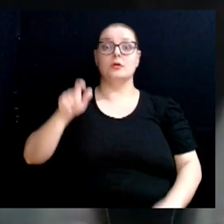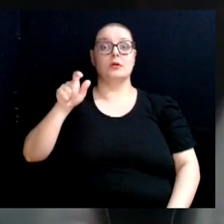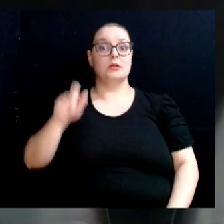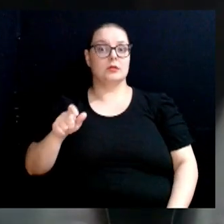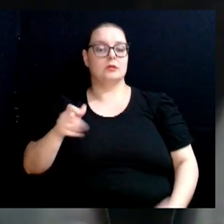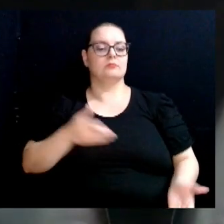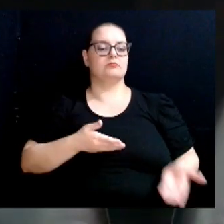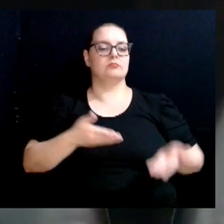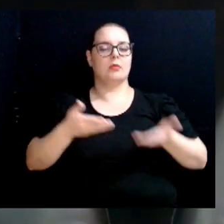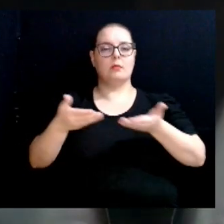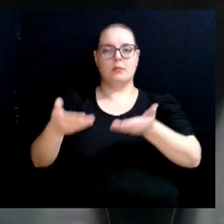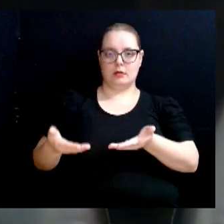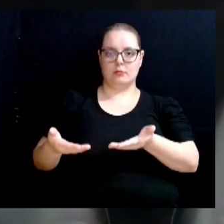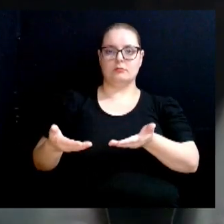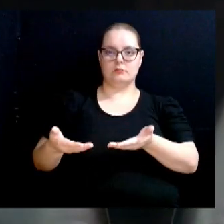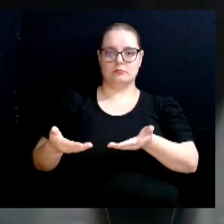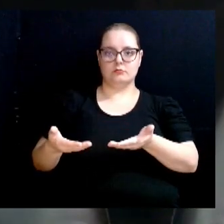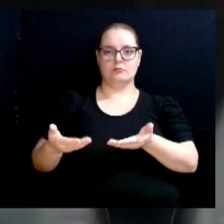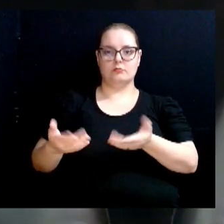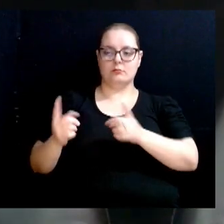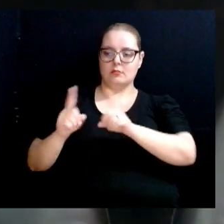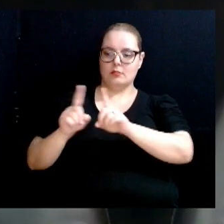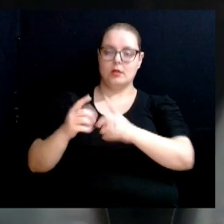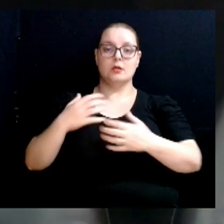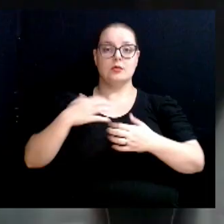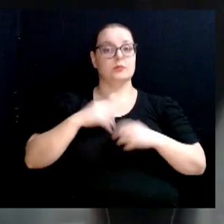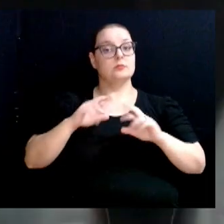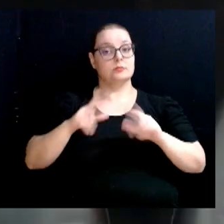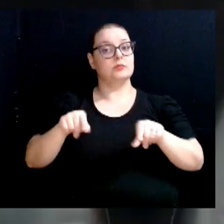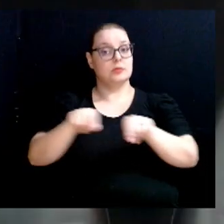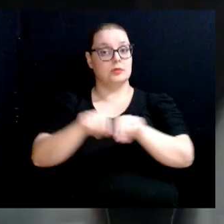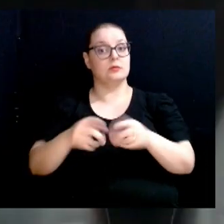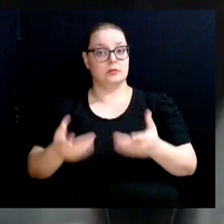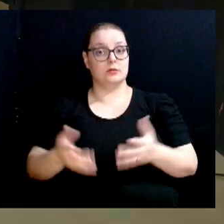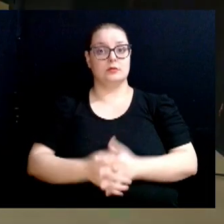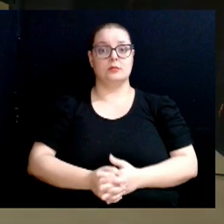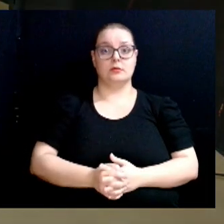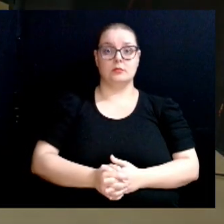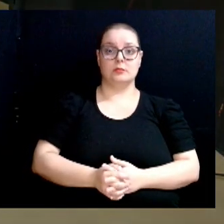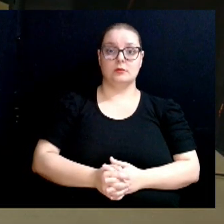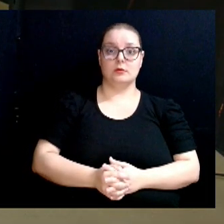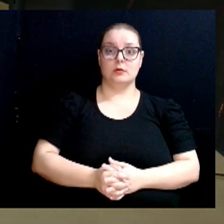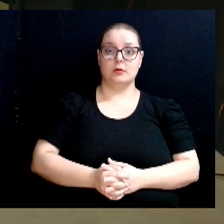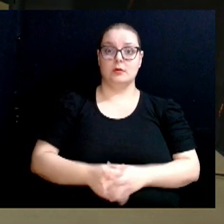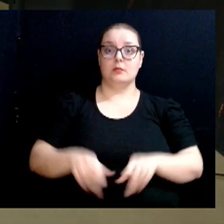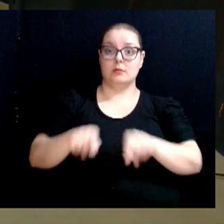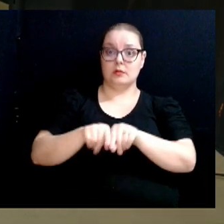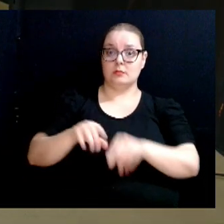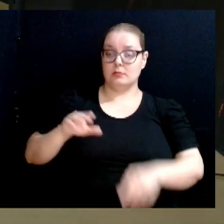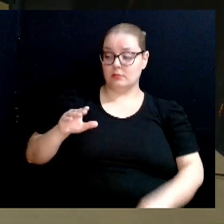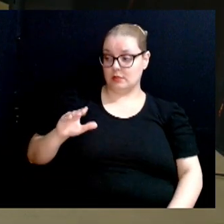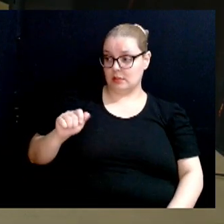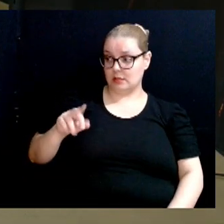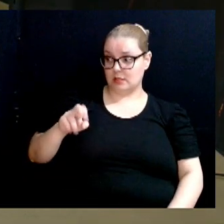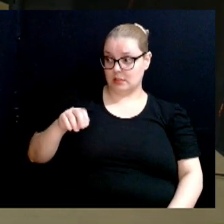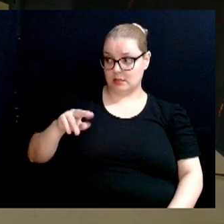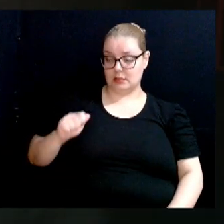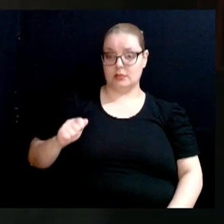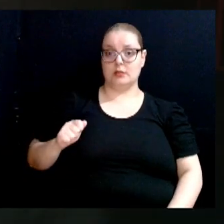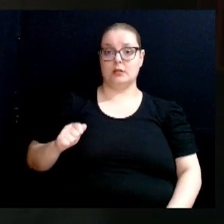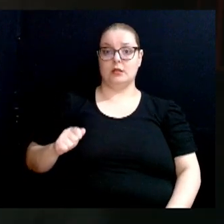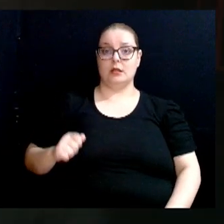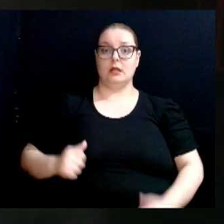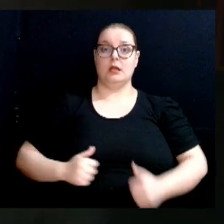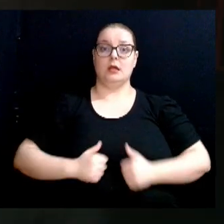né, para a sua parceria de maneira diferente, Renato. Então, mas, por outro lado, Karina, uma questão. Essa autoestima, o